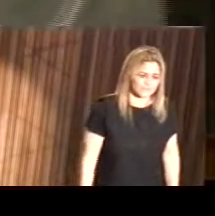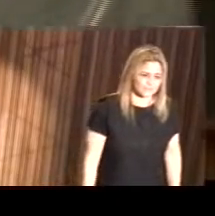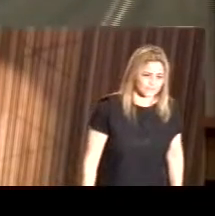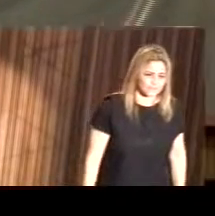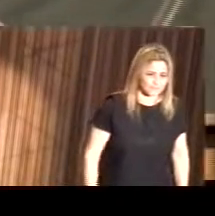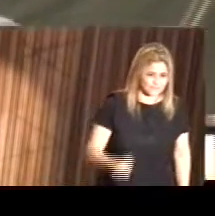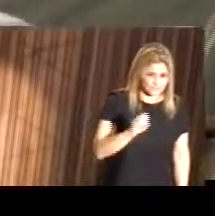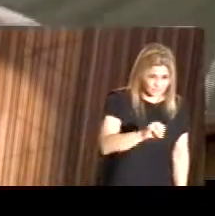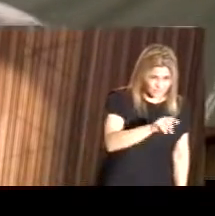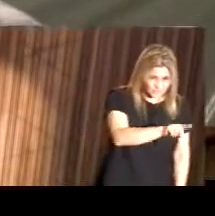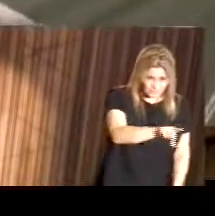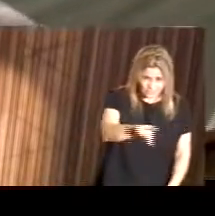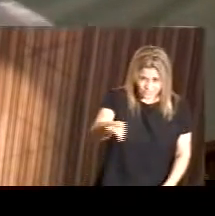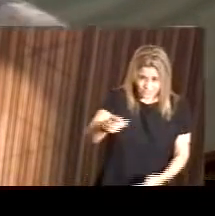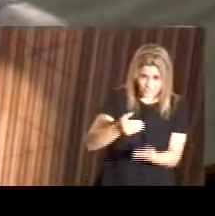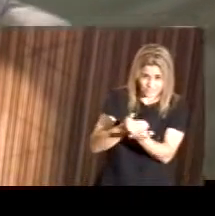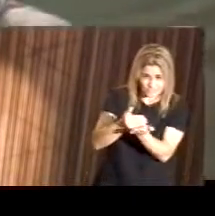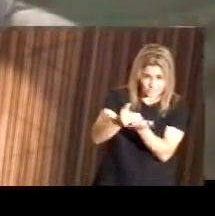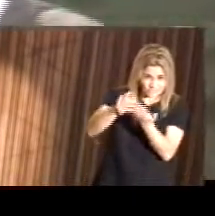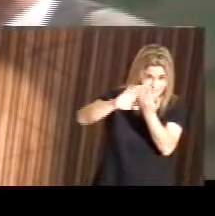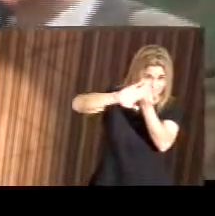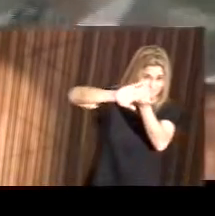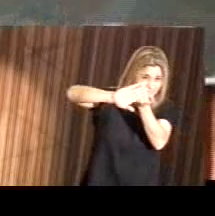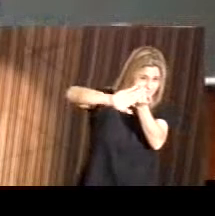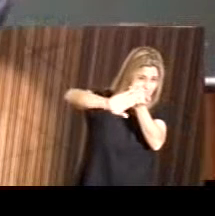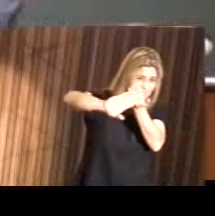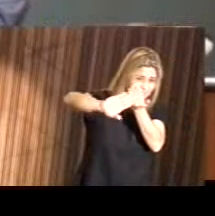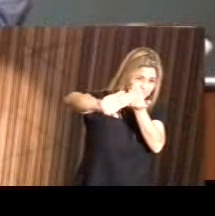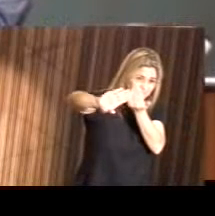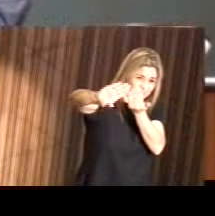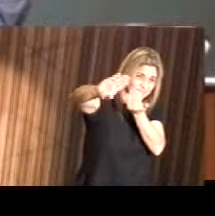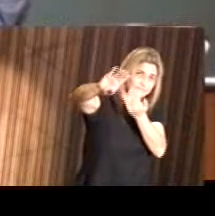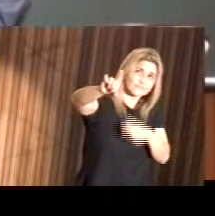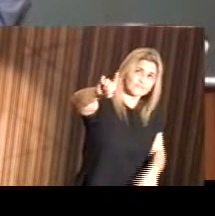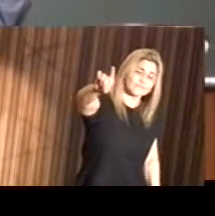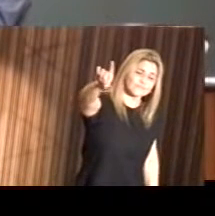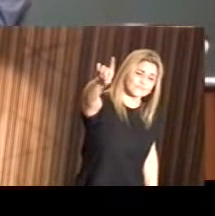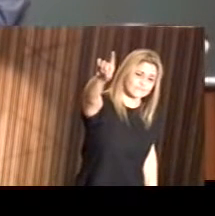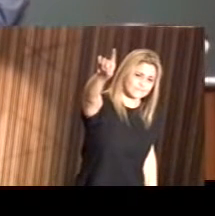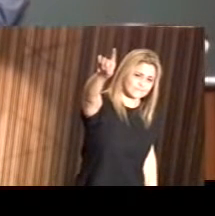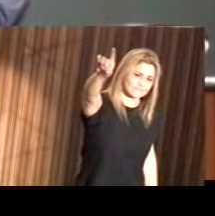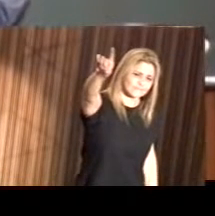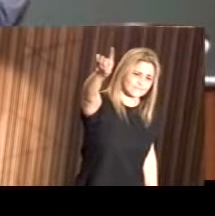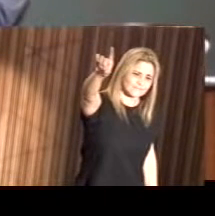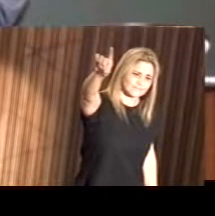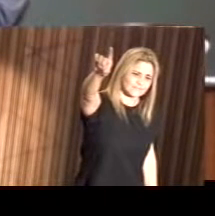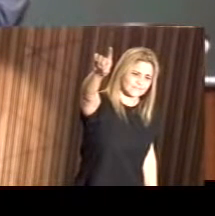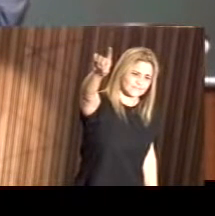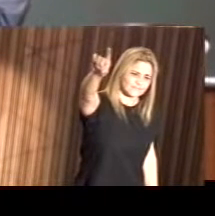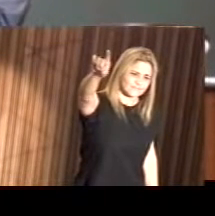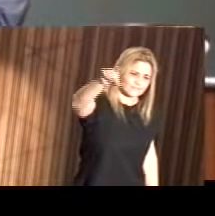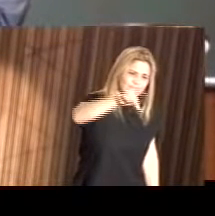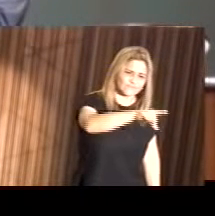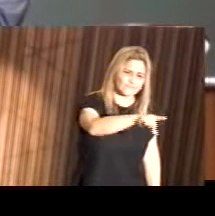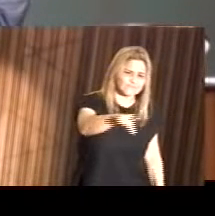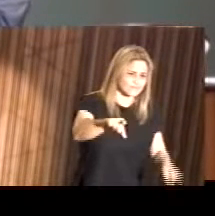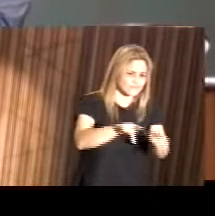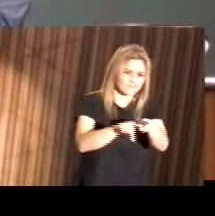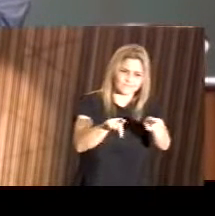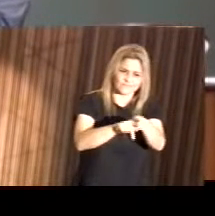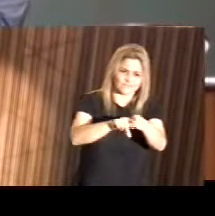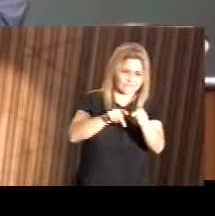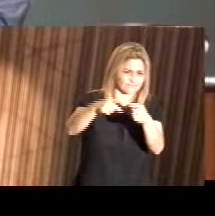que eu me afasto do jeito de Deus na minha vida, eu estou em guerra